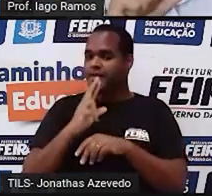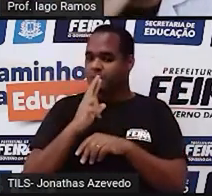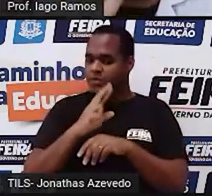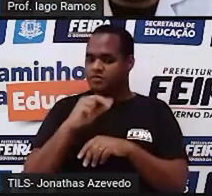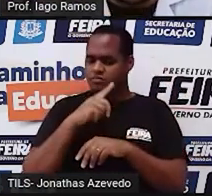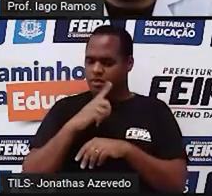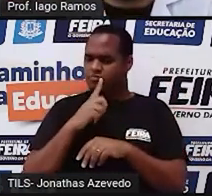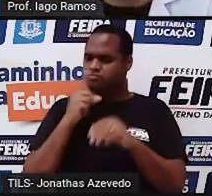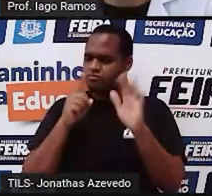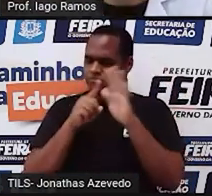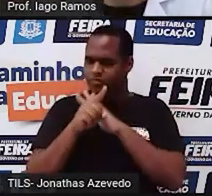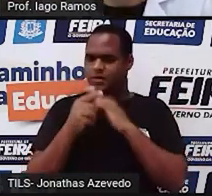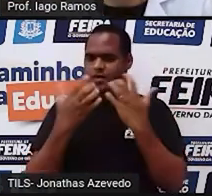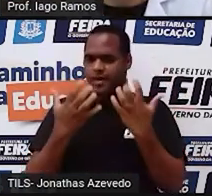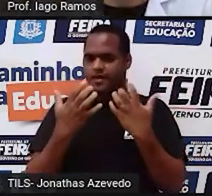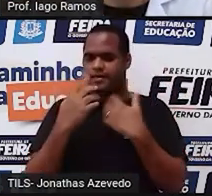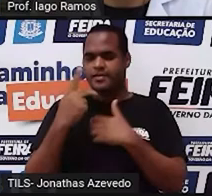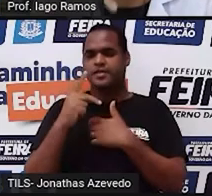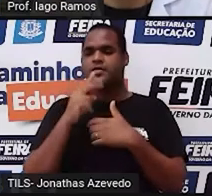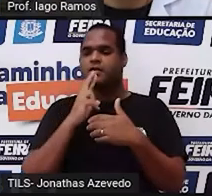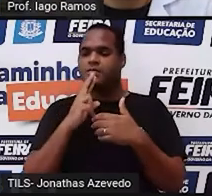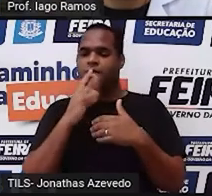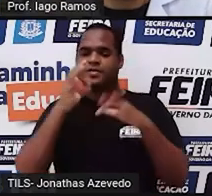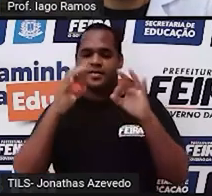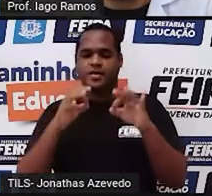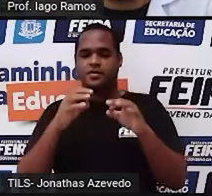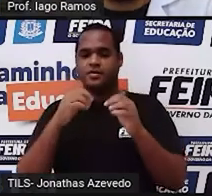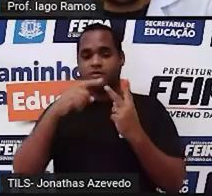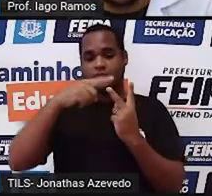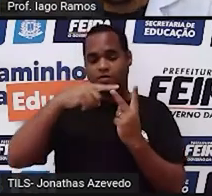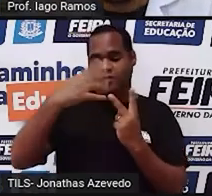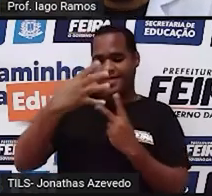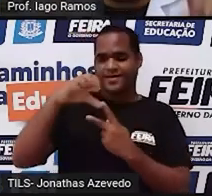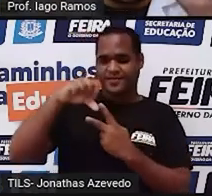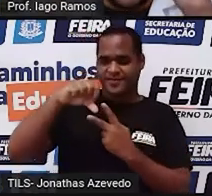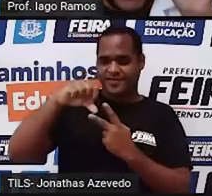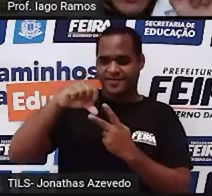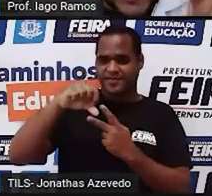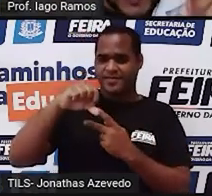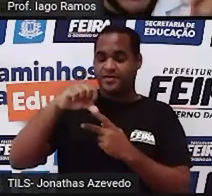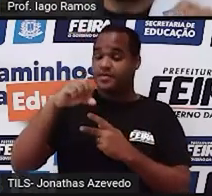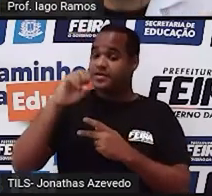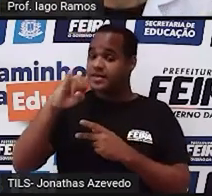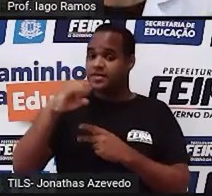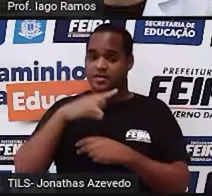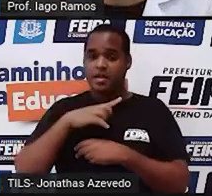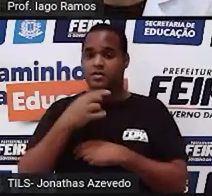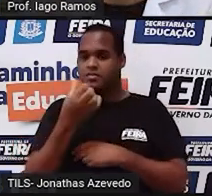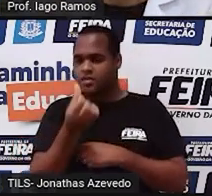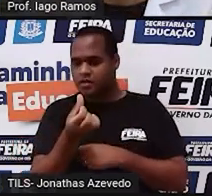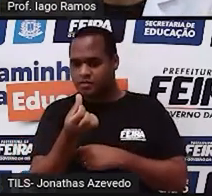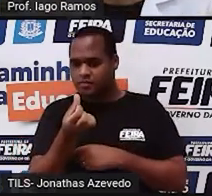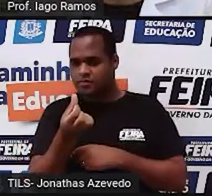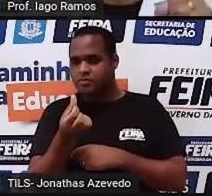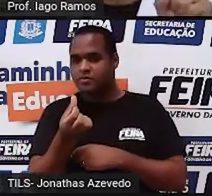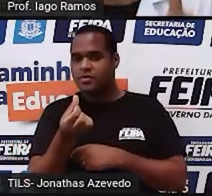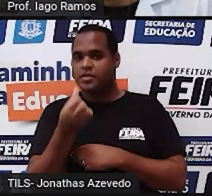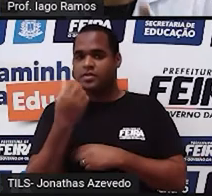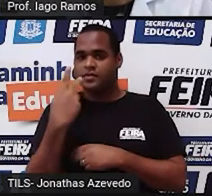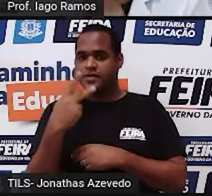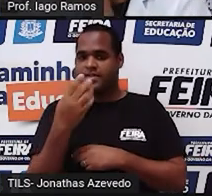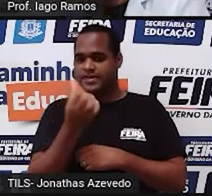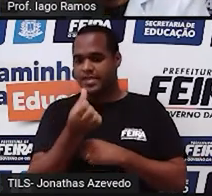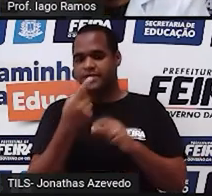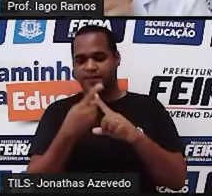resultado a pergunta quer o resultado da raiz quadrada de 49 se fôsseis quando você